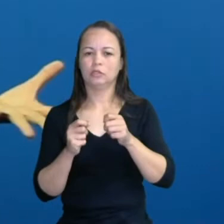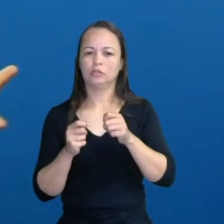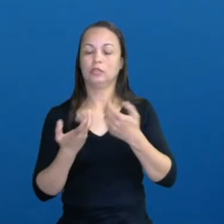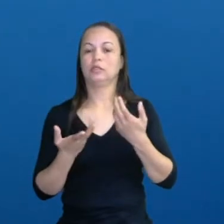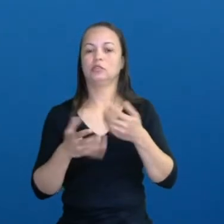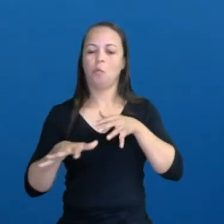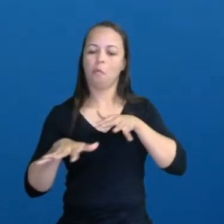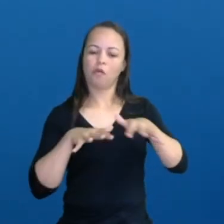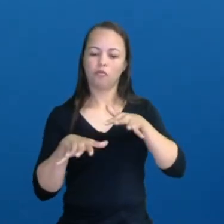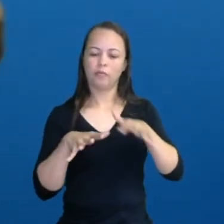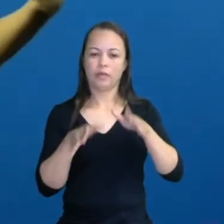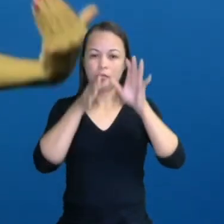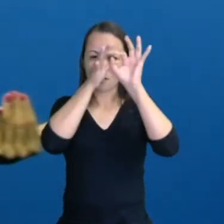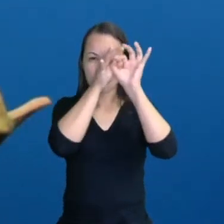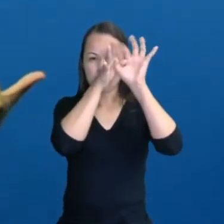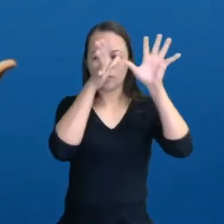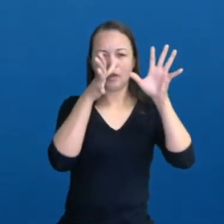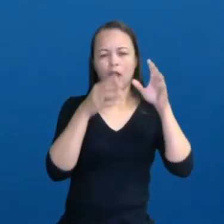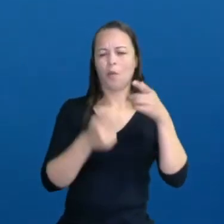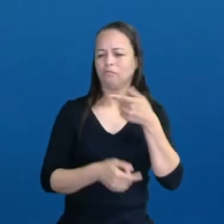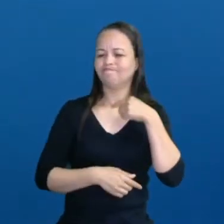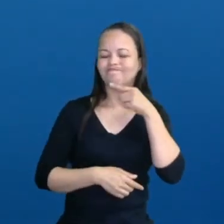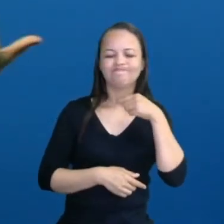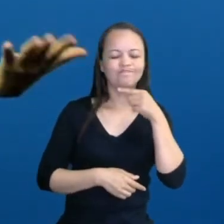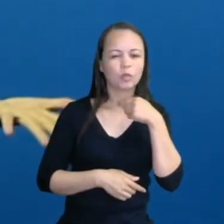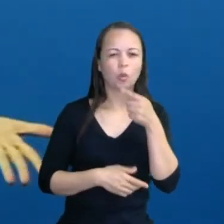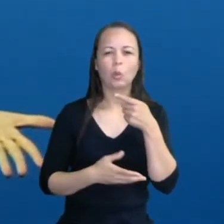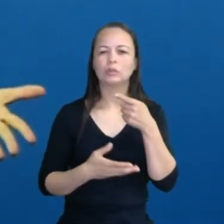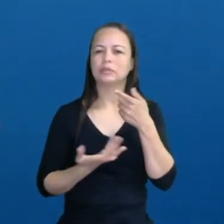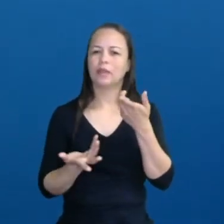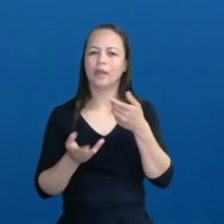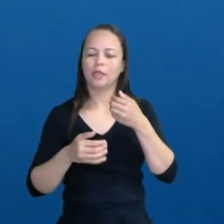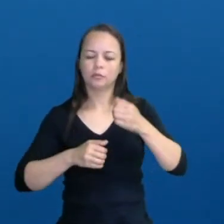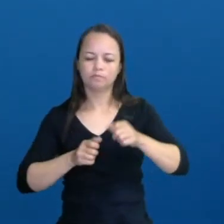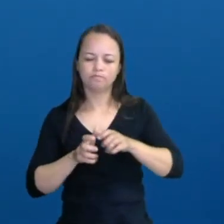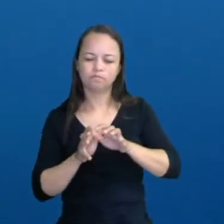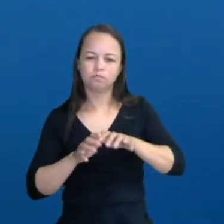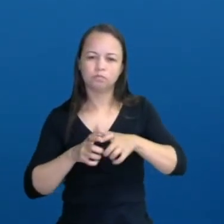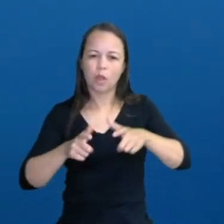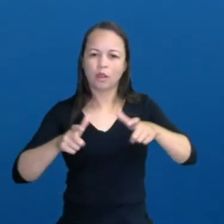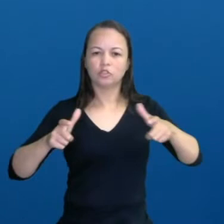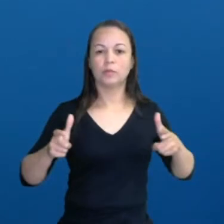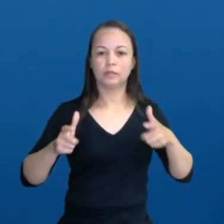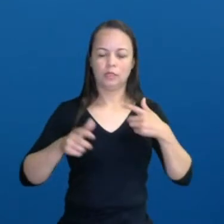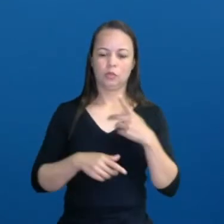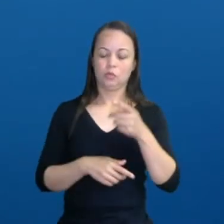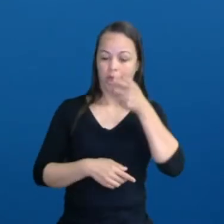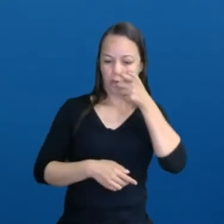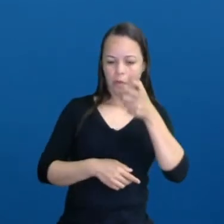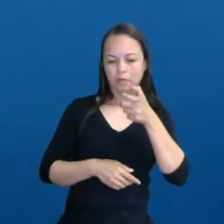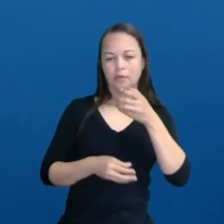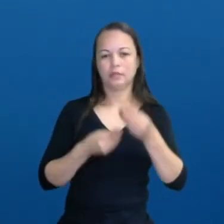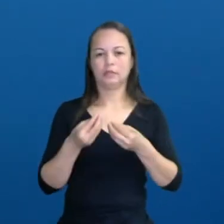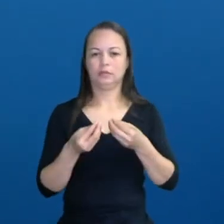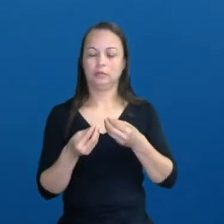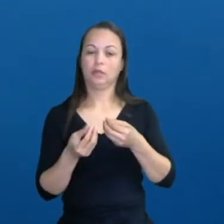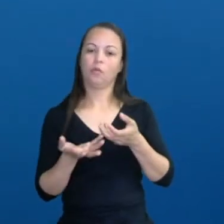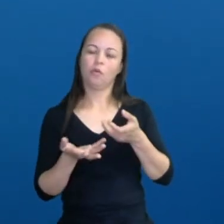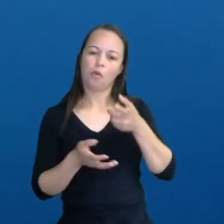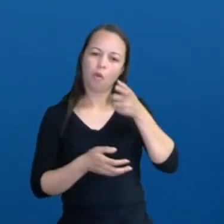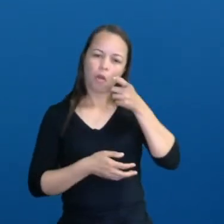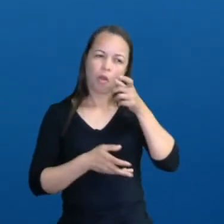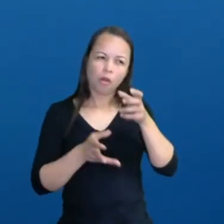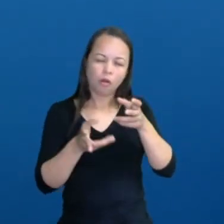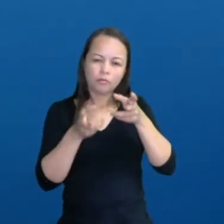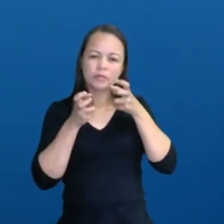não consegue expandir os seus interesses. Então, observem que o movimento liberal é um movimento